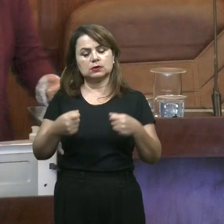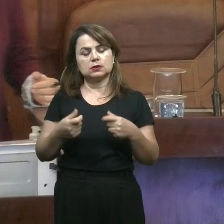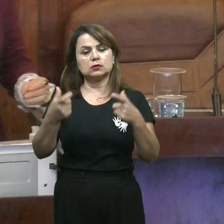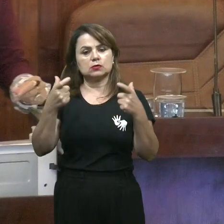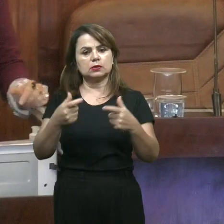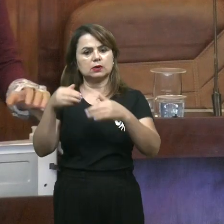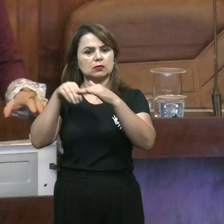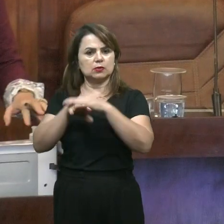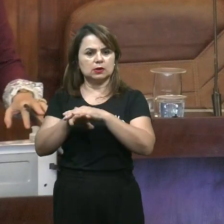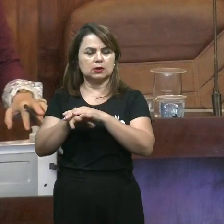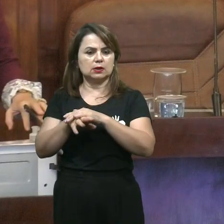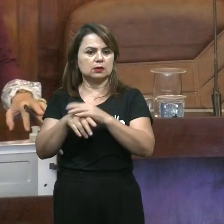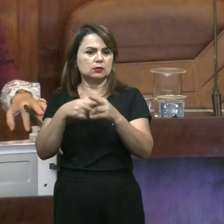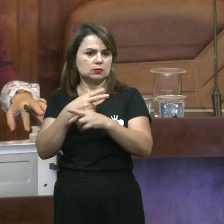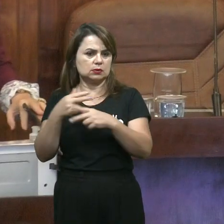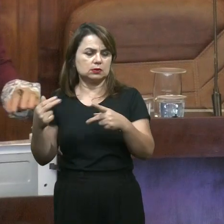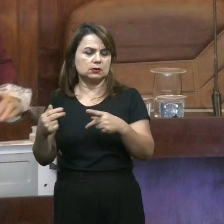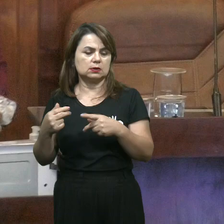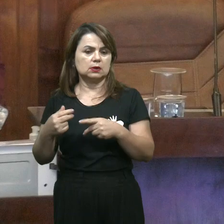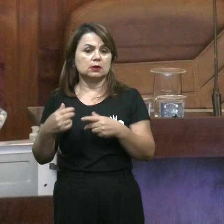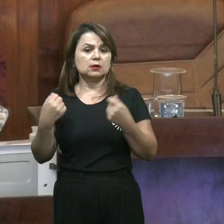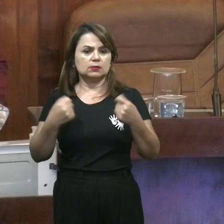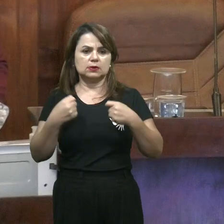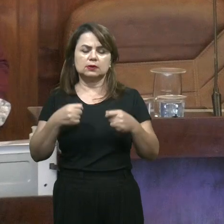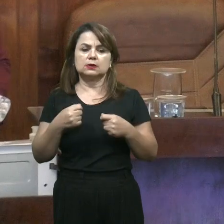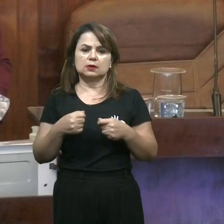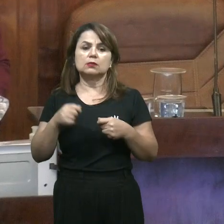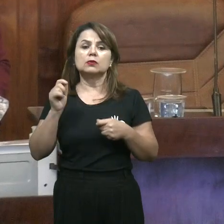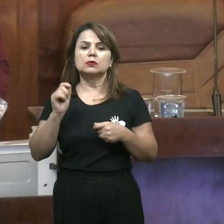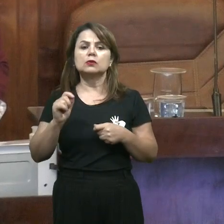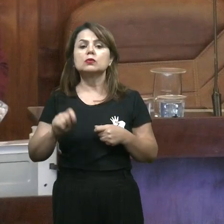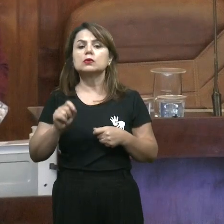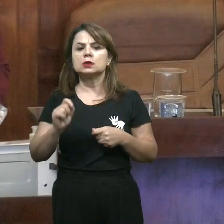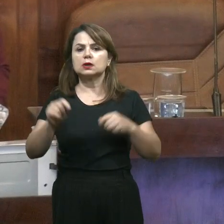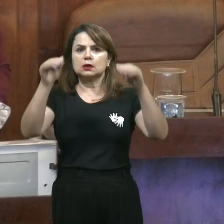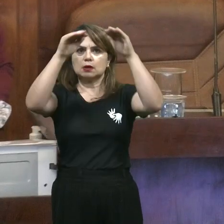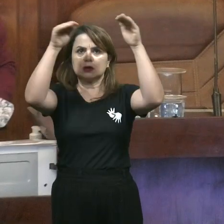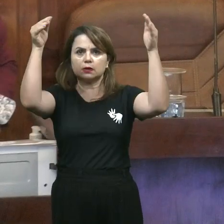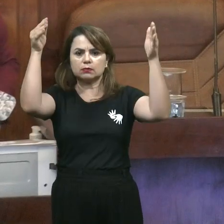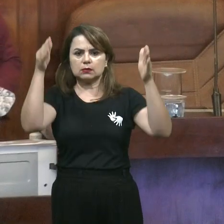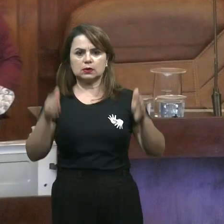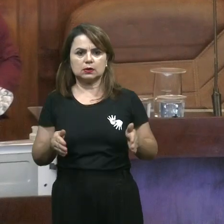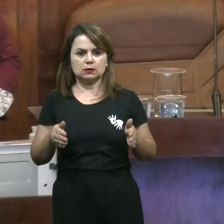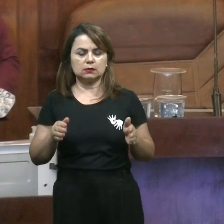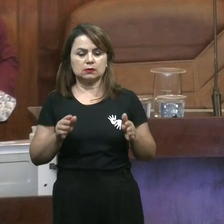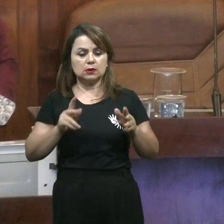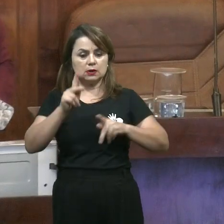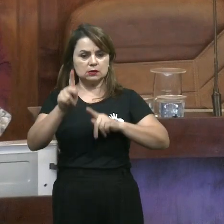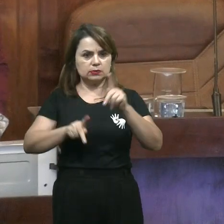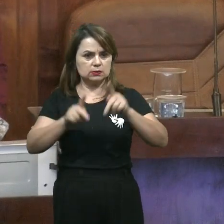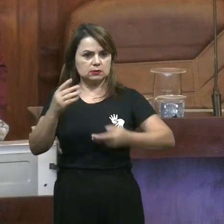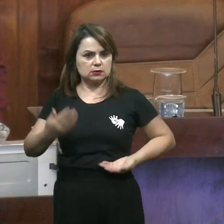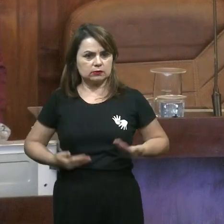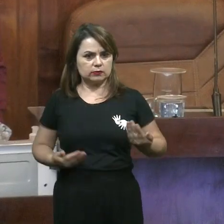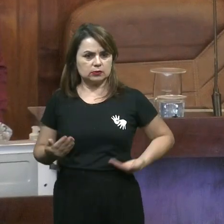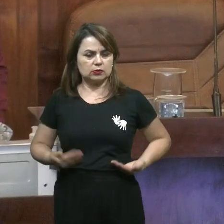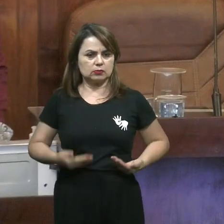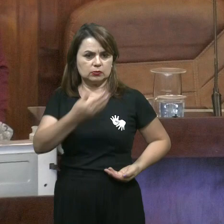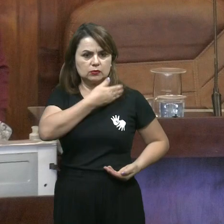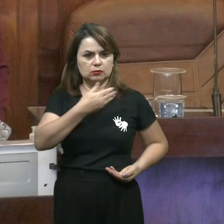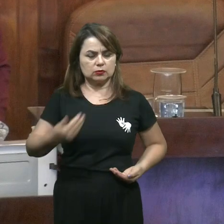solicitamos imediatamente aquisição de armários para que esses servidores público possa guardar